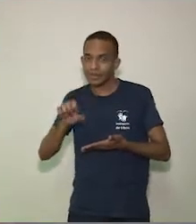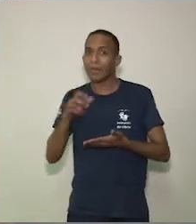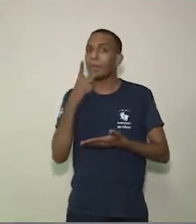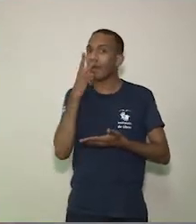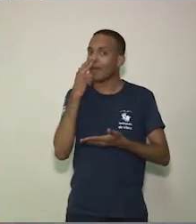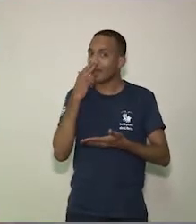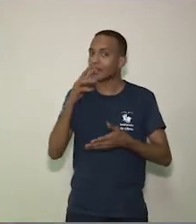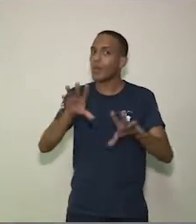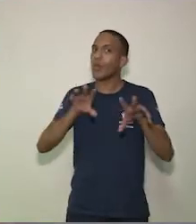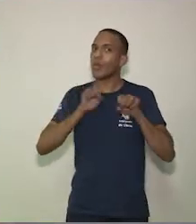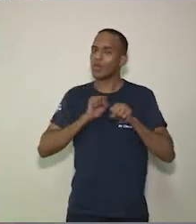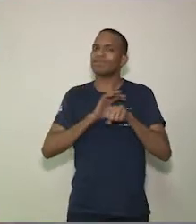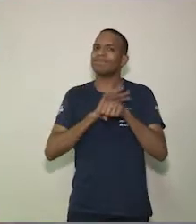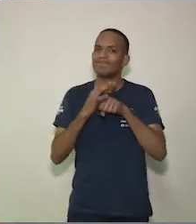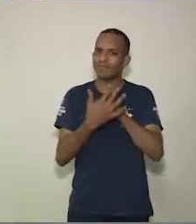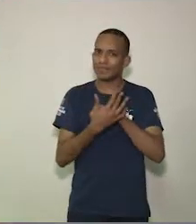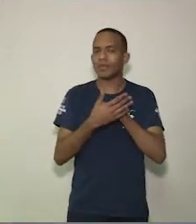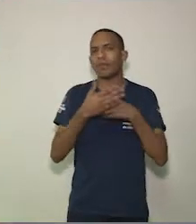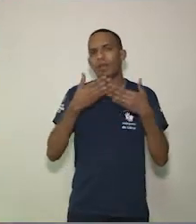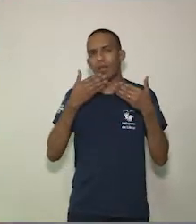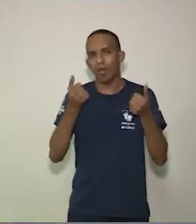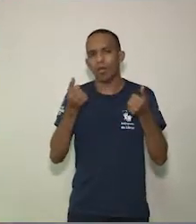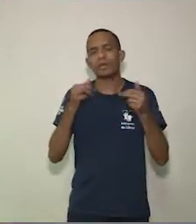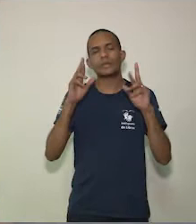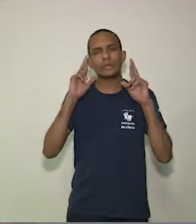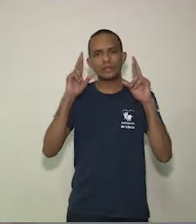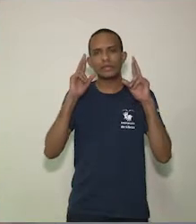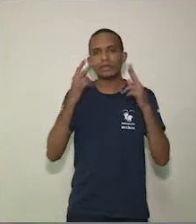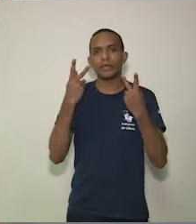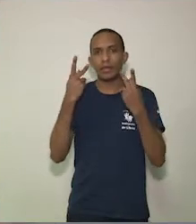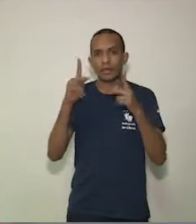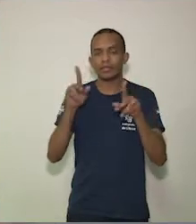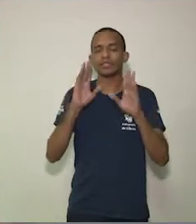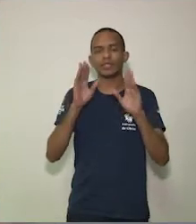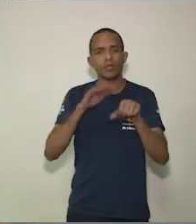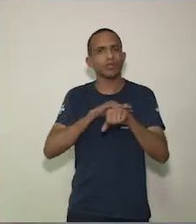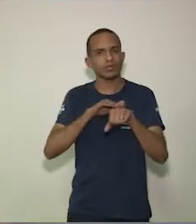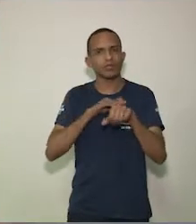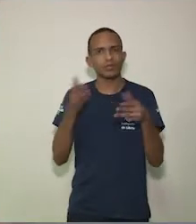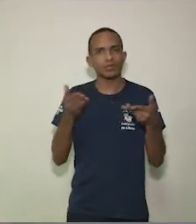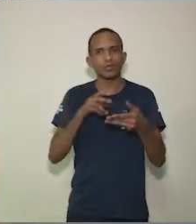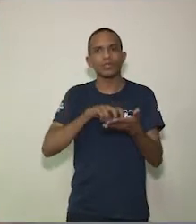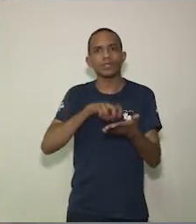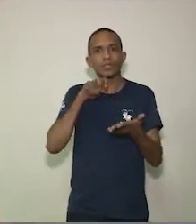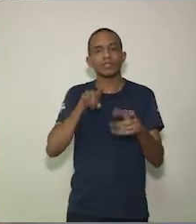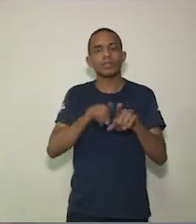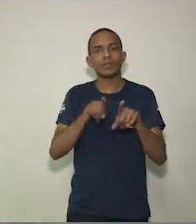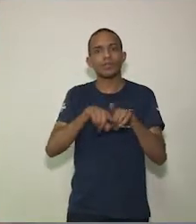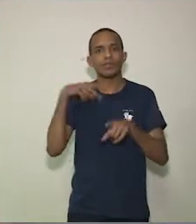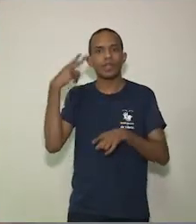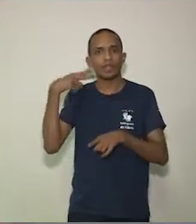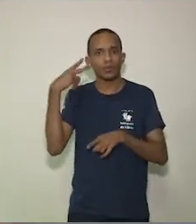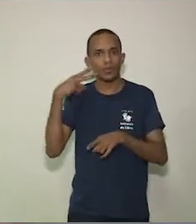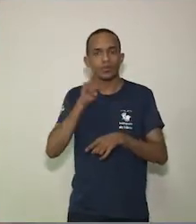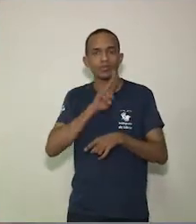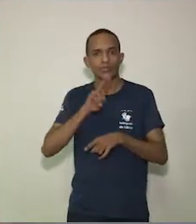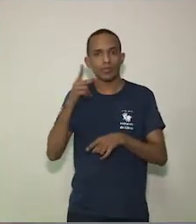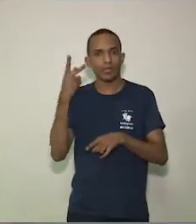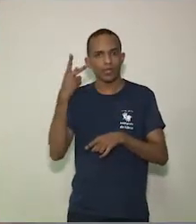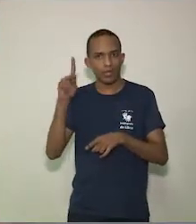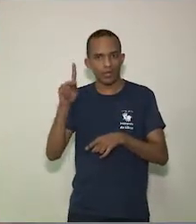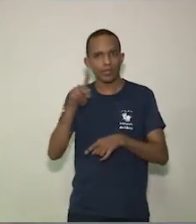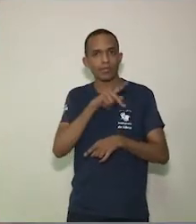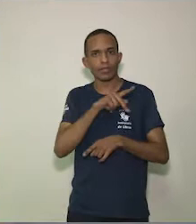esteja tudo bem com o secretário, já falei com ele hoje pela manhã. E também a presença da vereadora Eduardo Tuma, presidente da Câmara